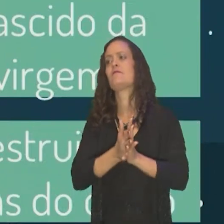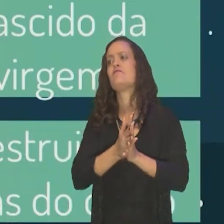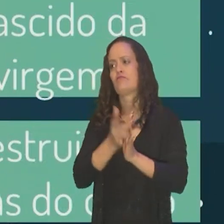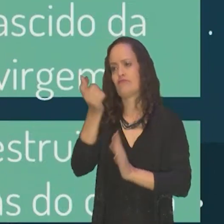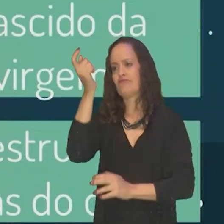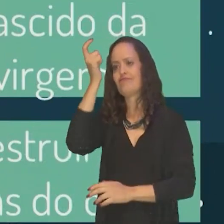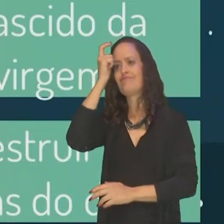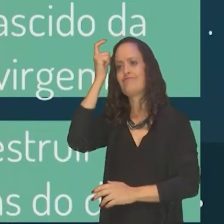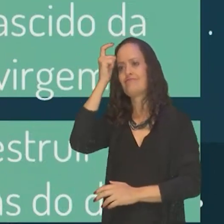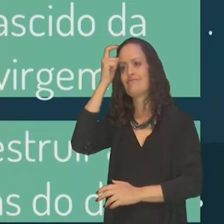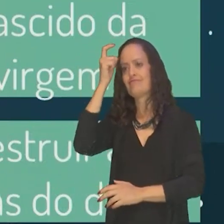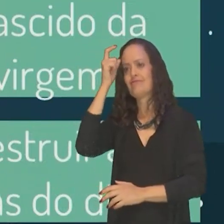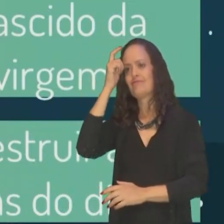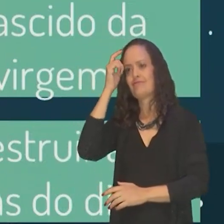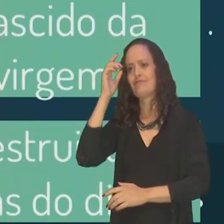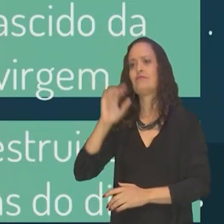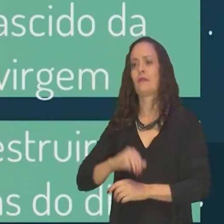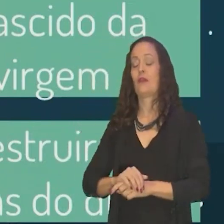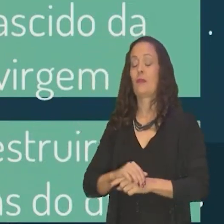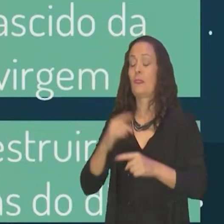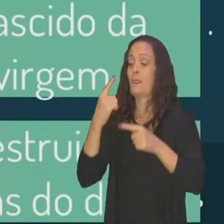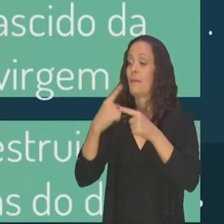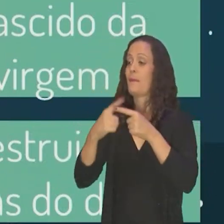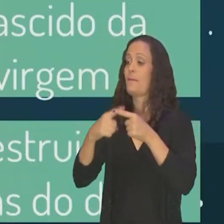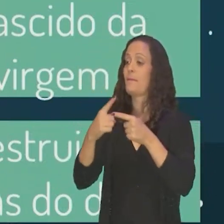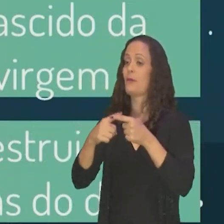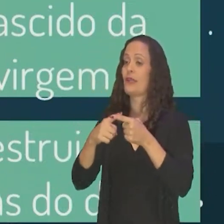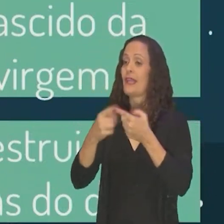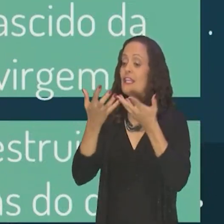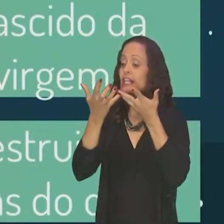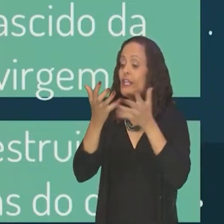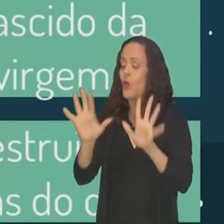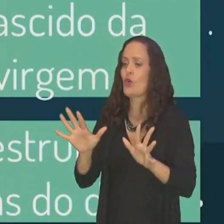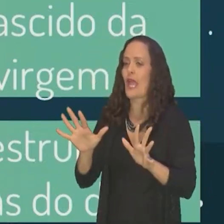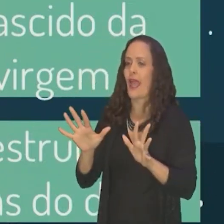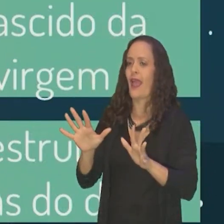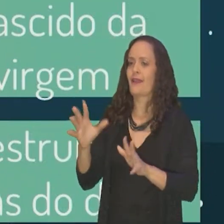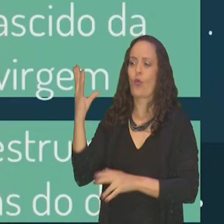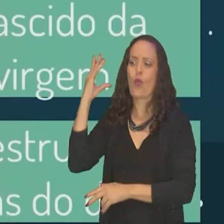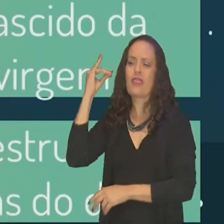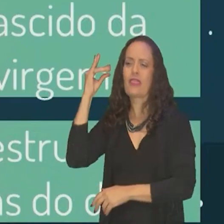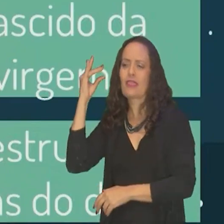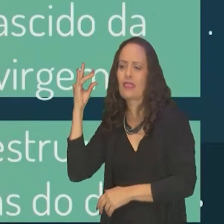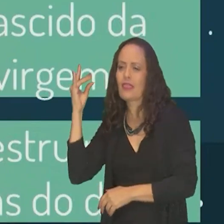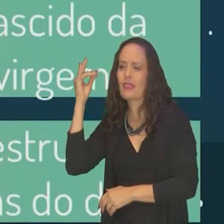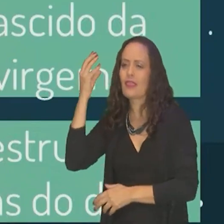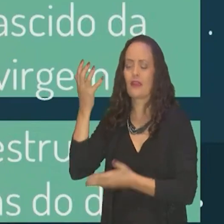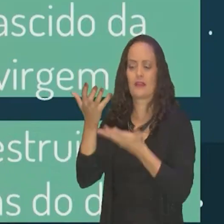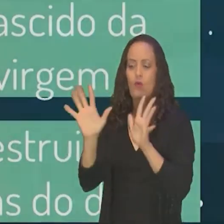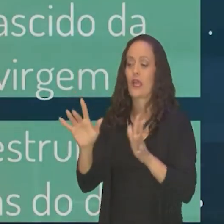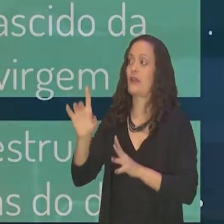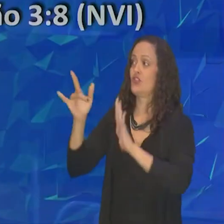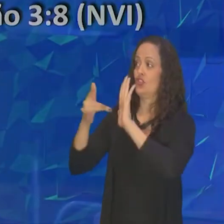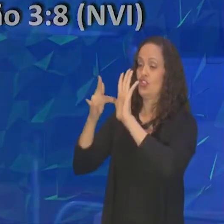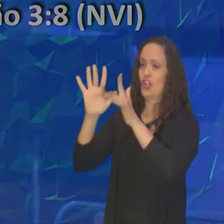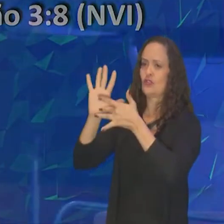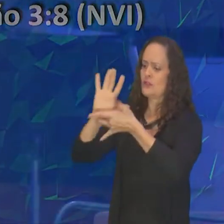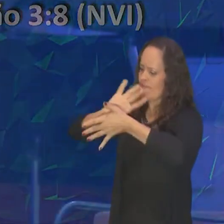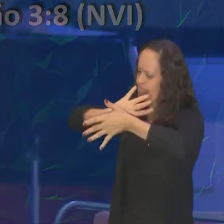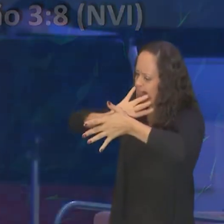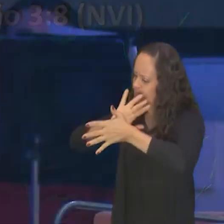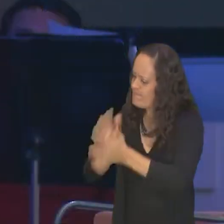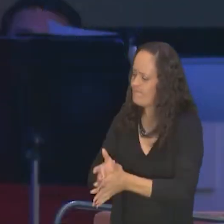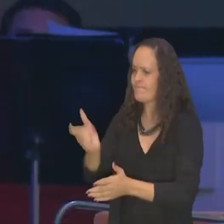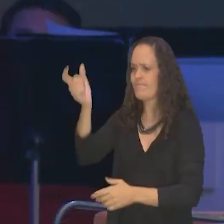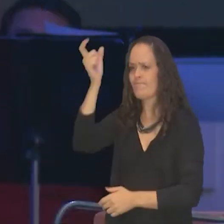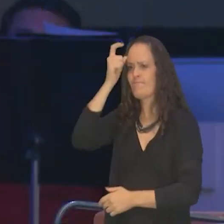destruir, impedir. Se a serpente está em nosso calcanhar tentando nos frear, Jesus pisa na cabeça da